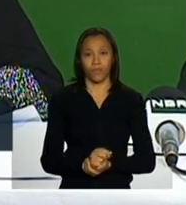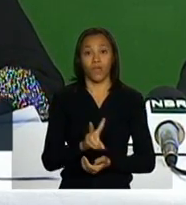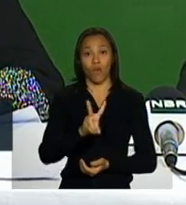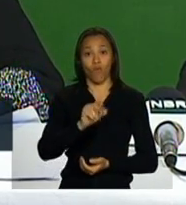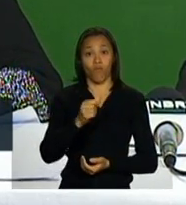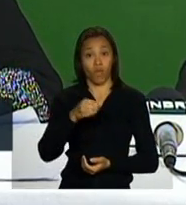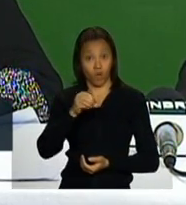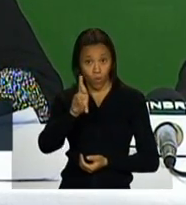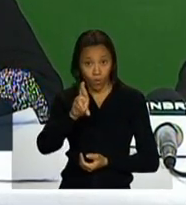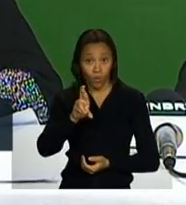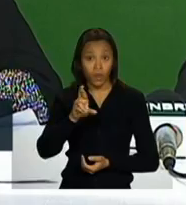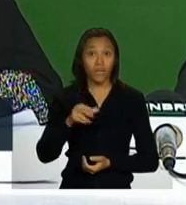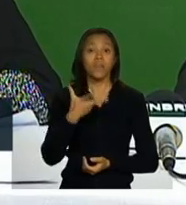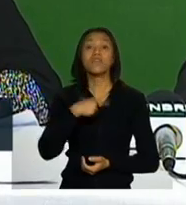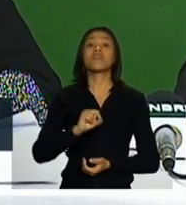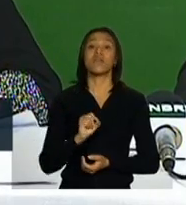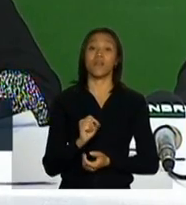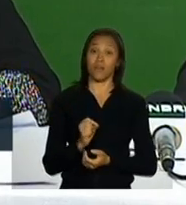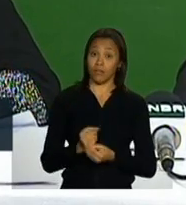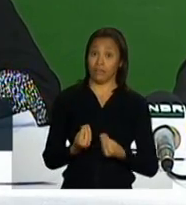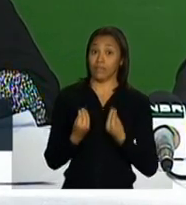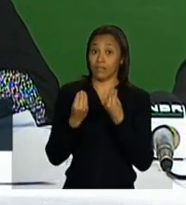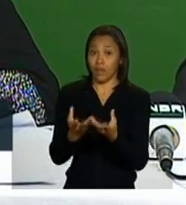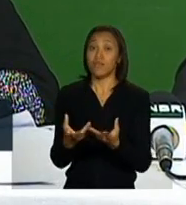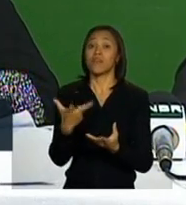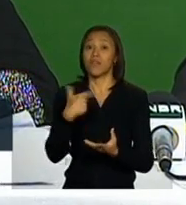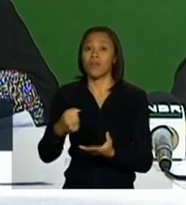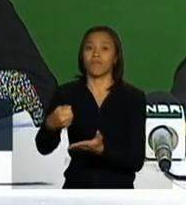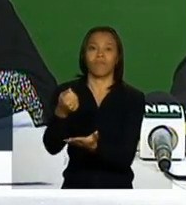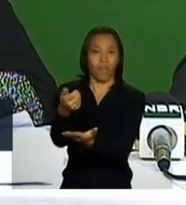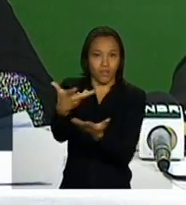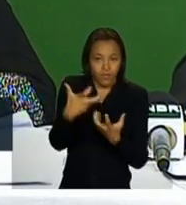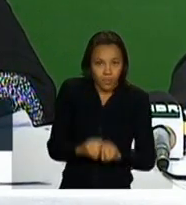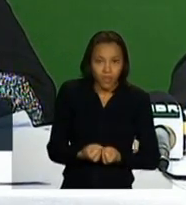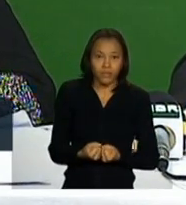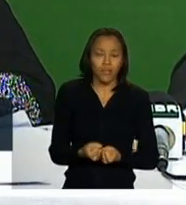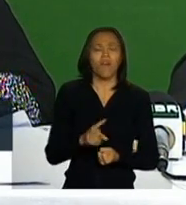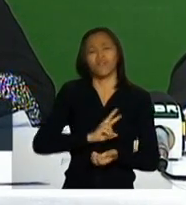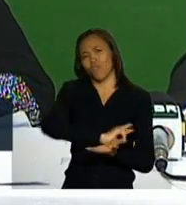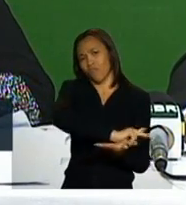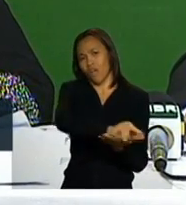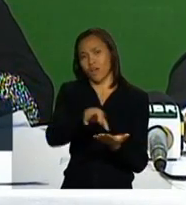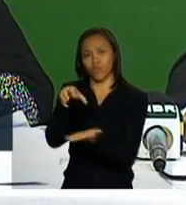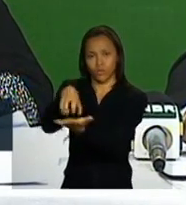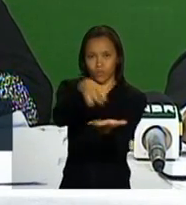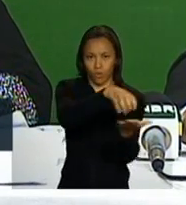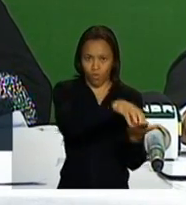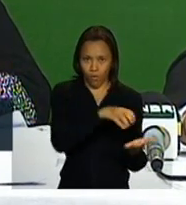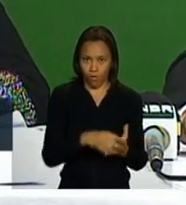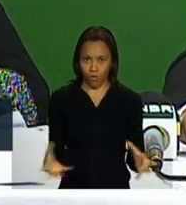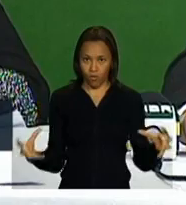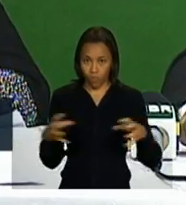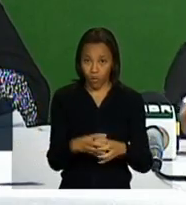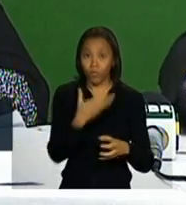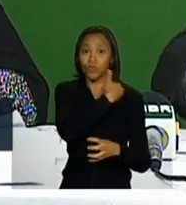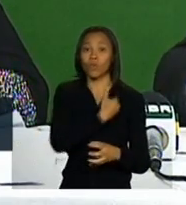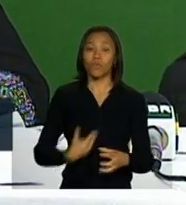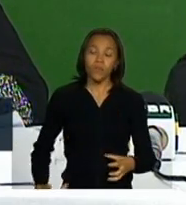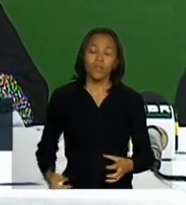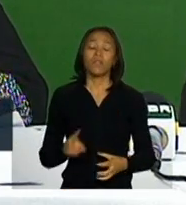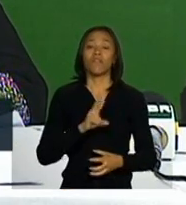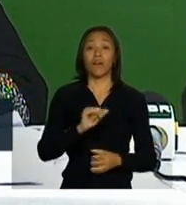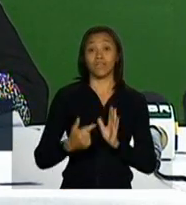o ofertante do serviço e quem o contrata, inclusive tendo vários órgãos do governo envolvidos, esse trabalho deve